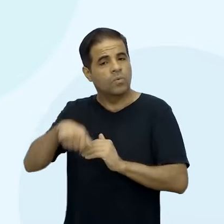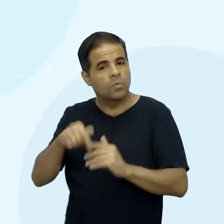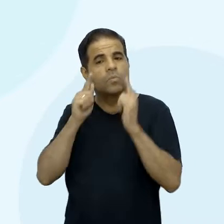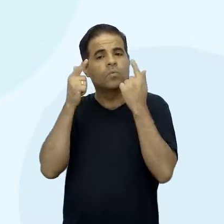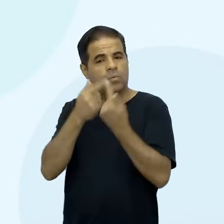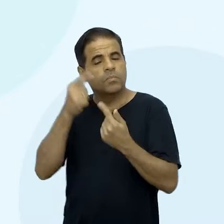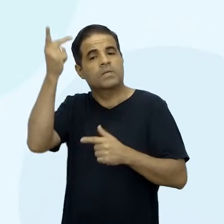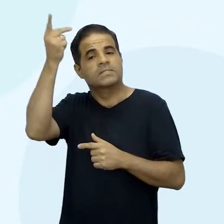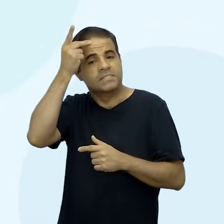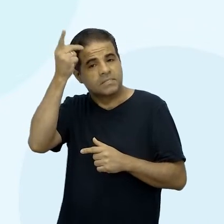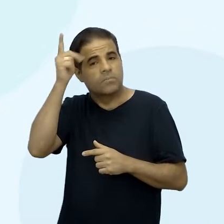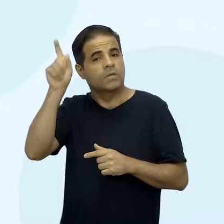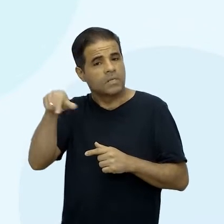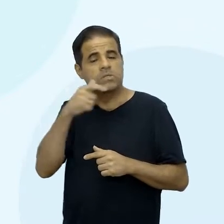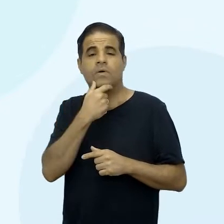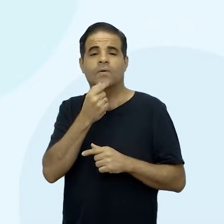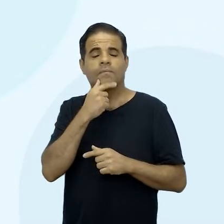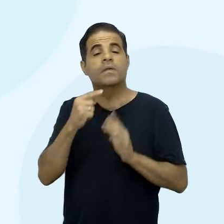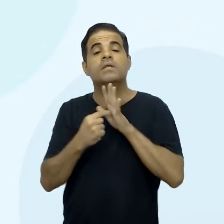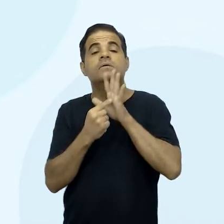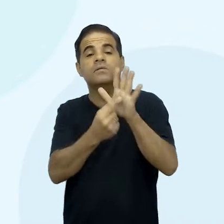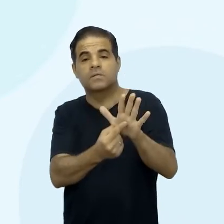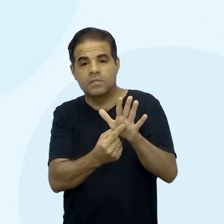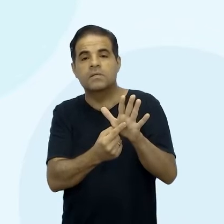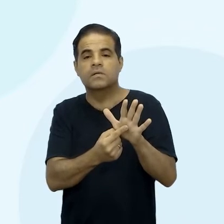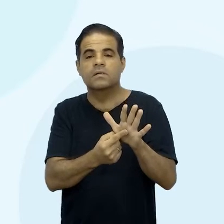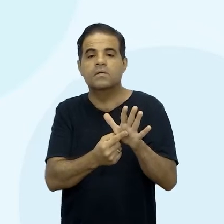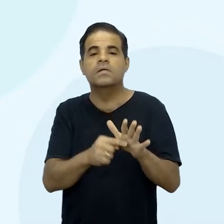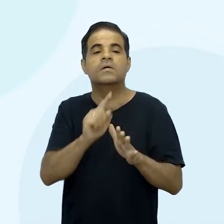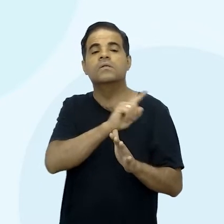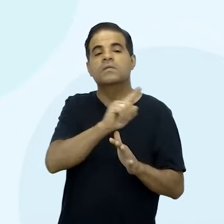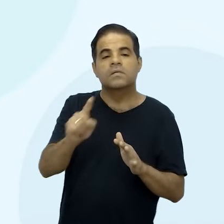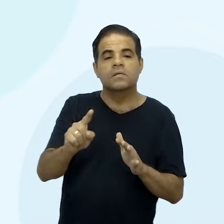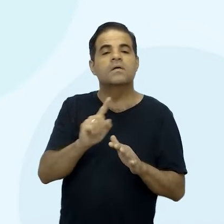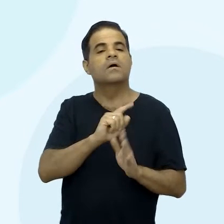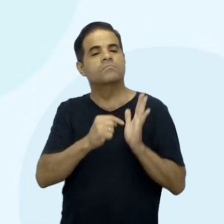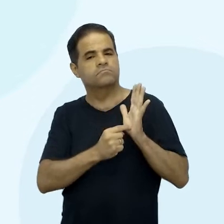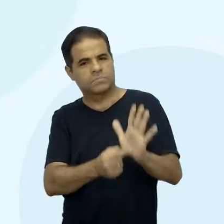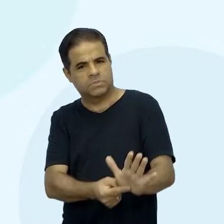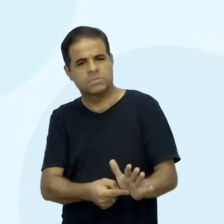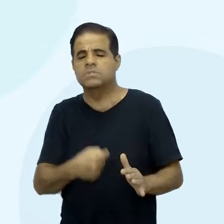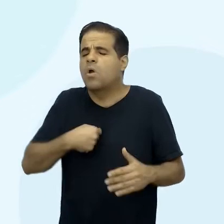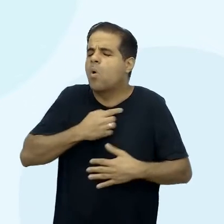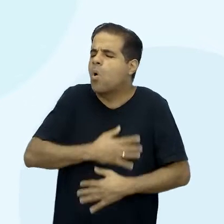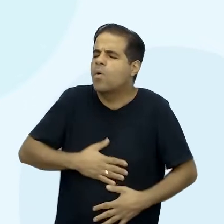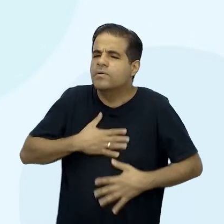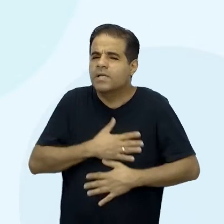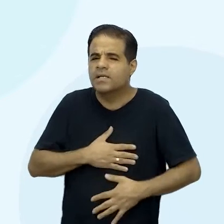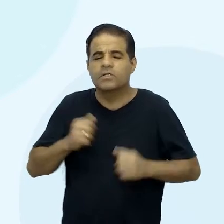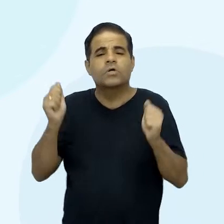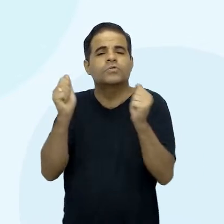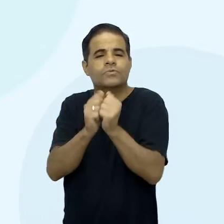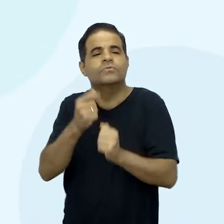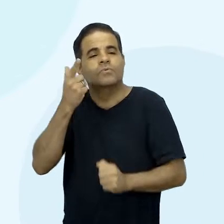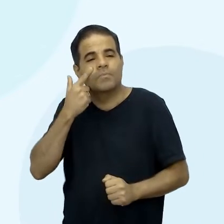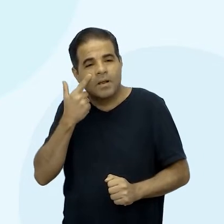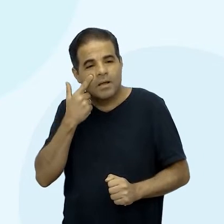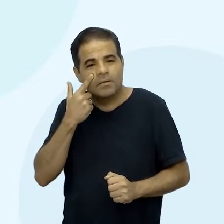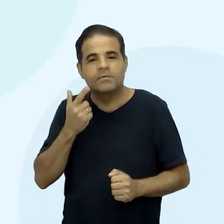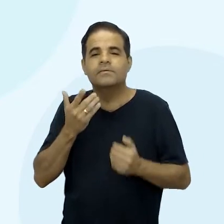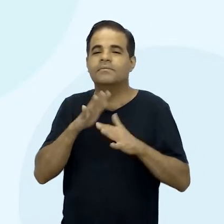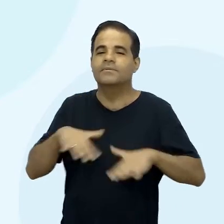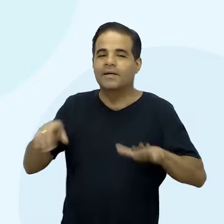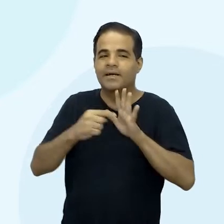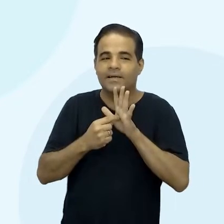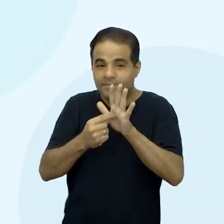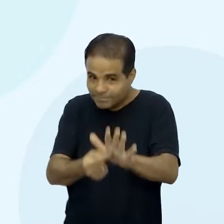muito legal. Ele fez uma exposição chamada Exposição Não Exposição, que eu gostaria muito de estar junto. Eu tenho certeza que o professor